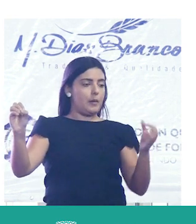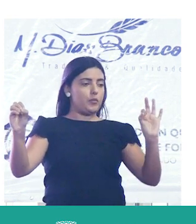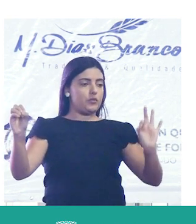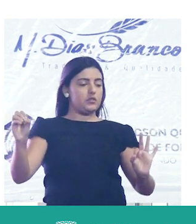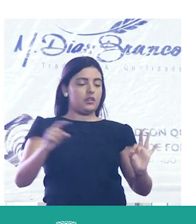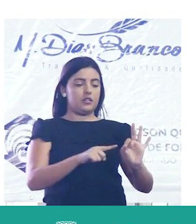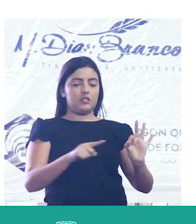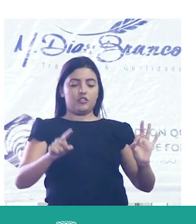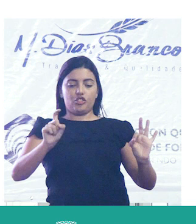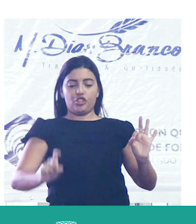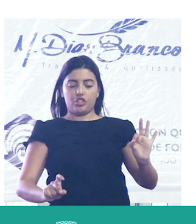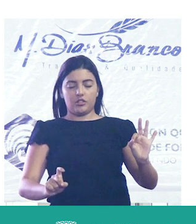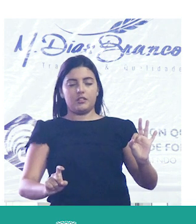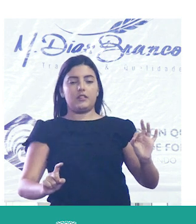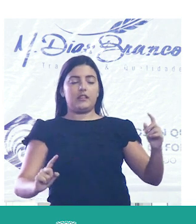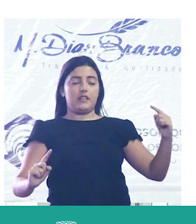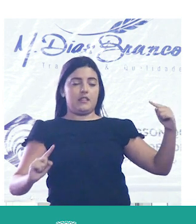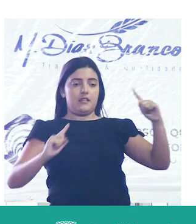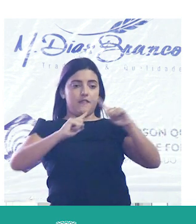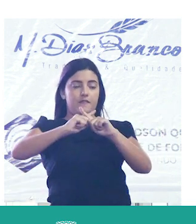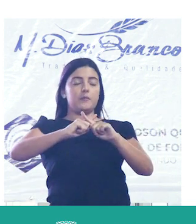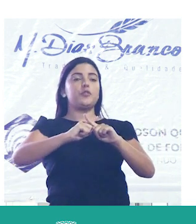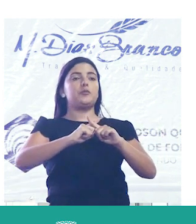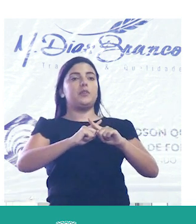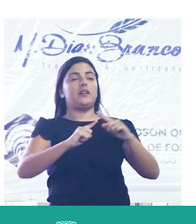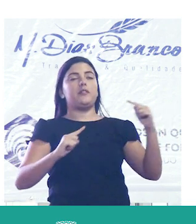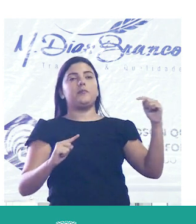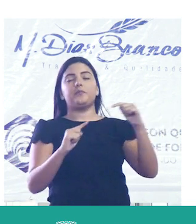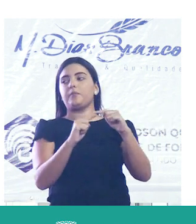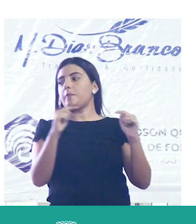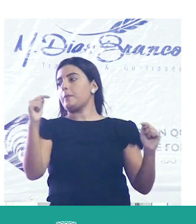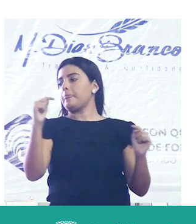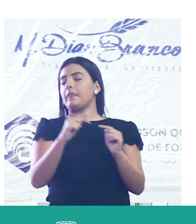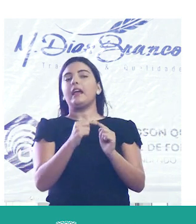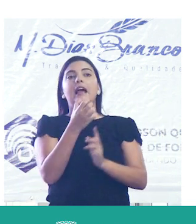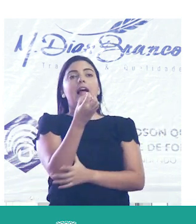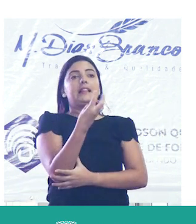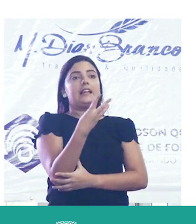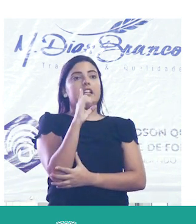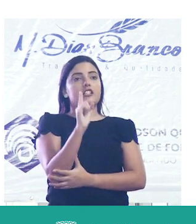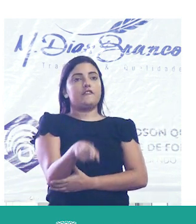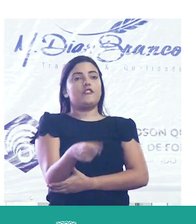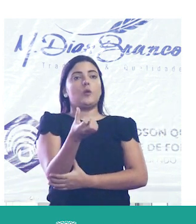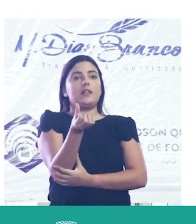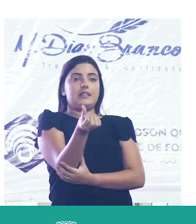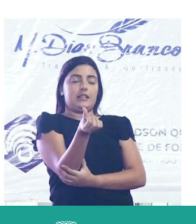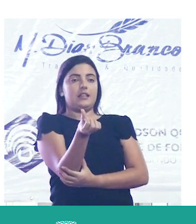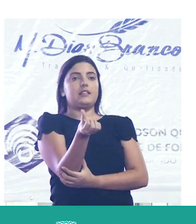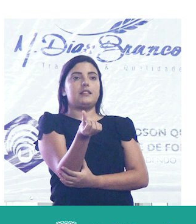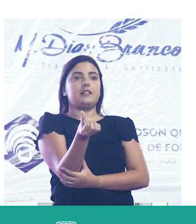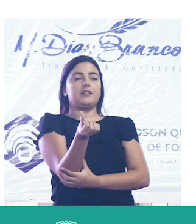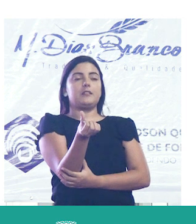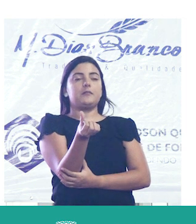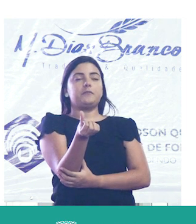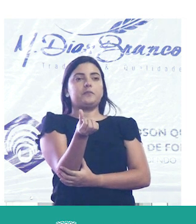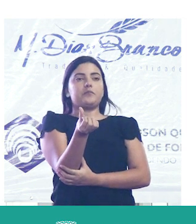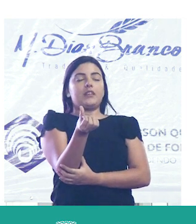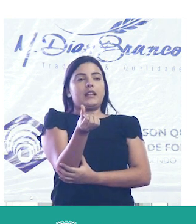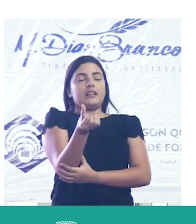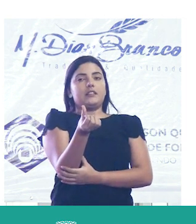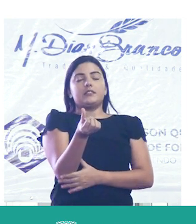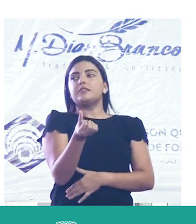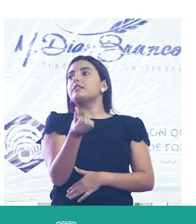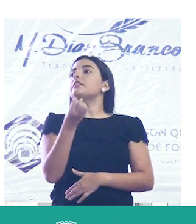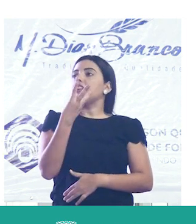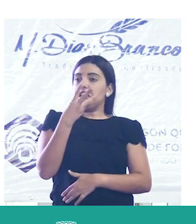60% seria X. Esse X daria 3,6 kg. Então, dos 6 kg,